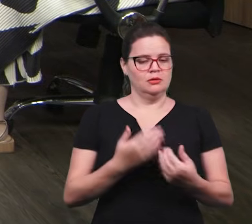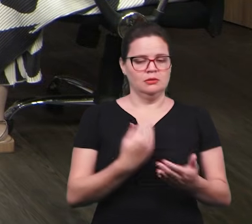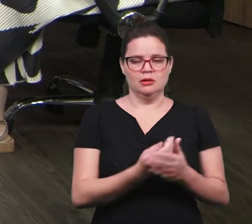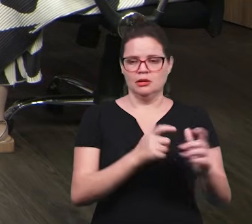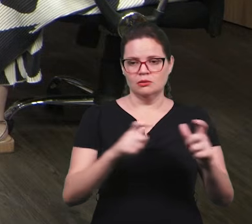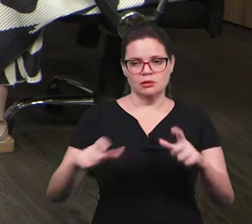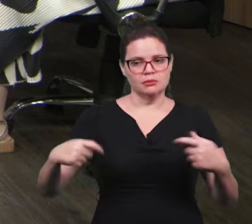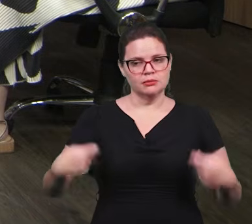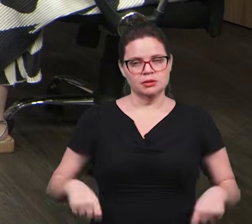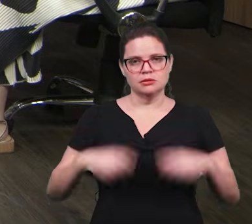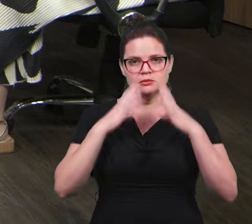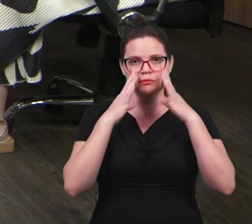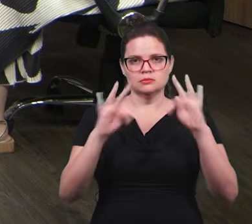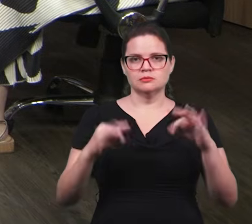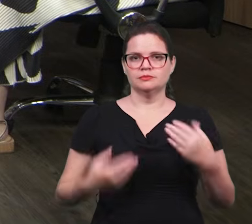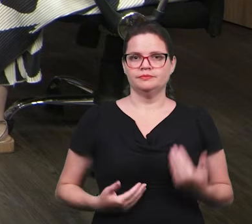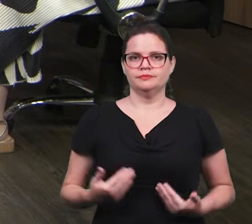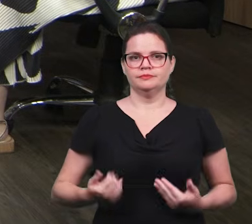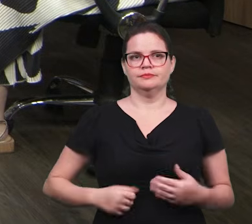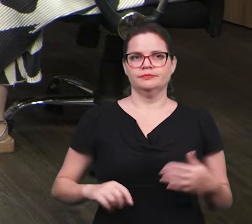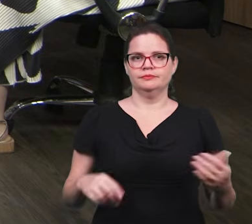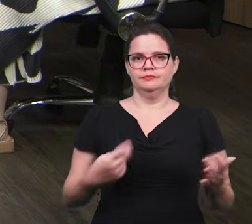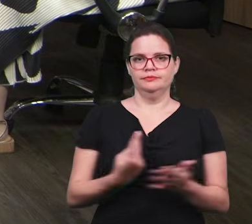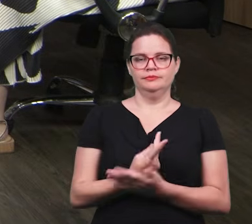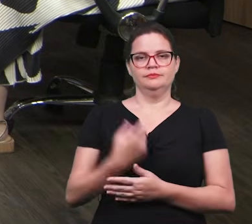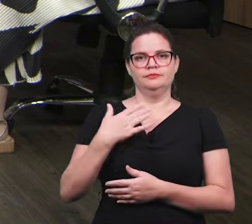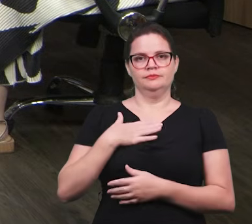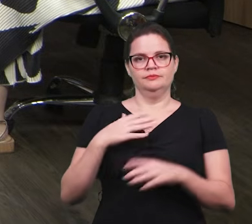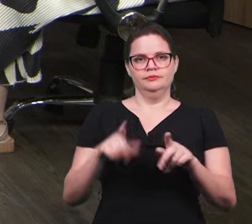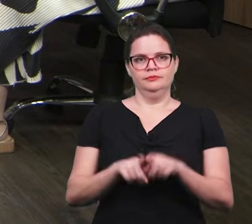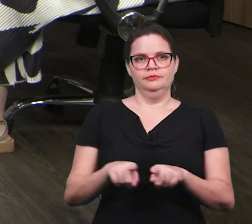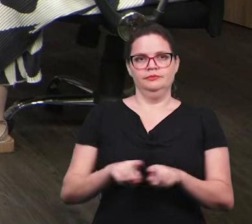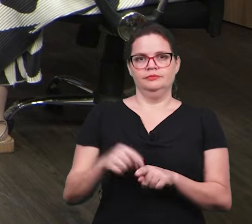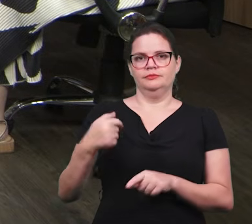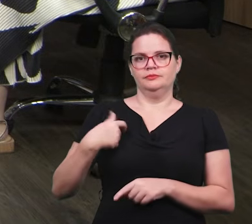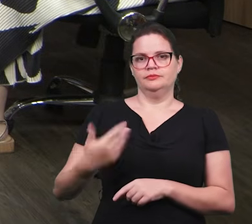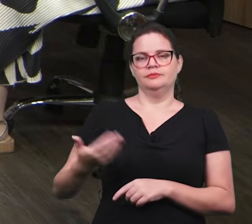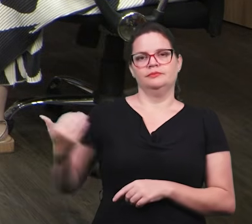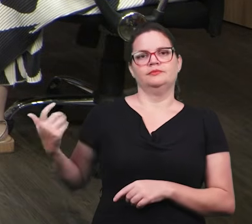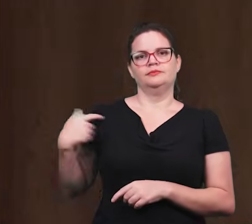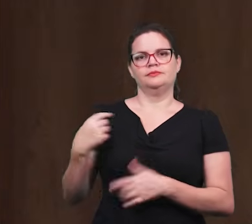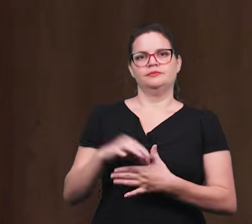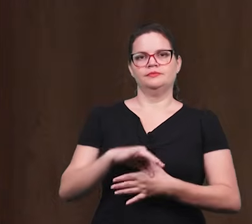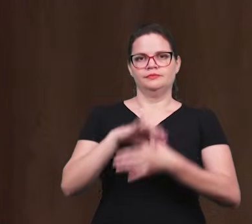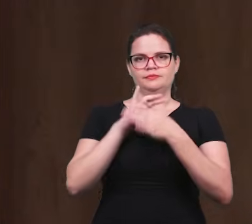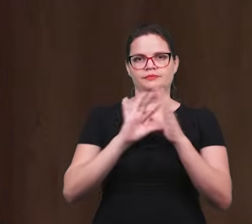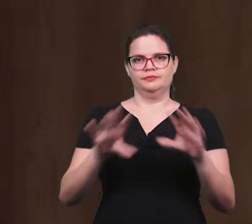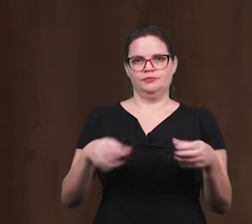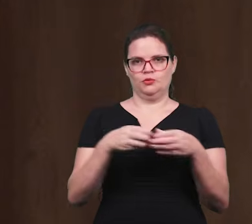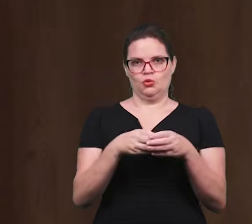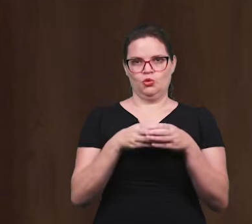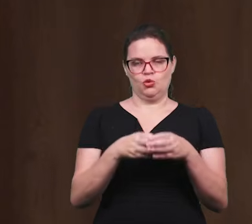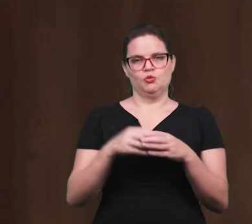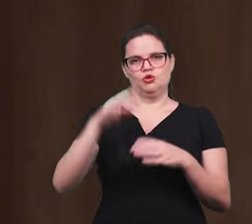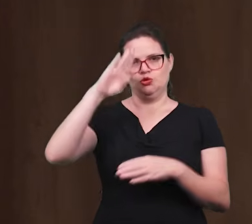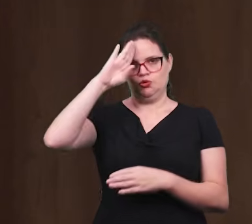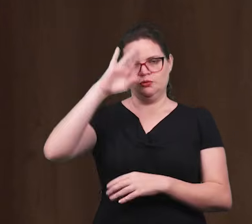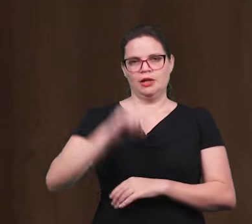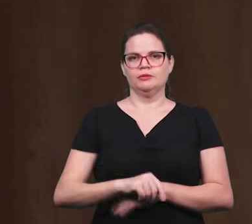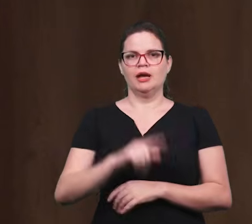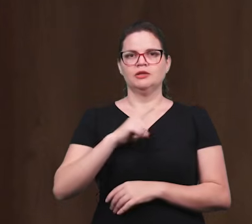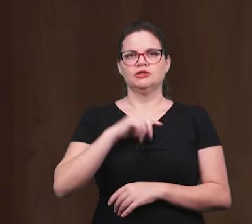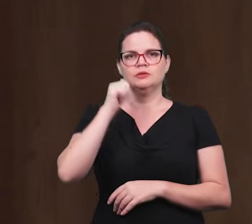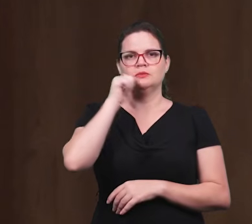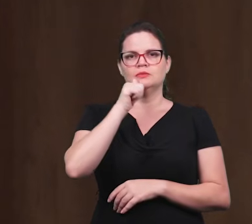Agora, aconteceu comigo exatamente uma coisa. Eu era comandante de um batalhão lá no Acre e chegou uma senhora,